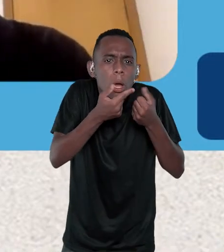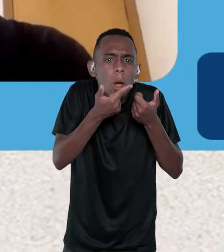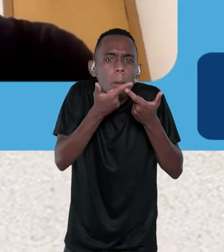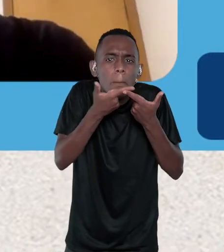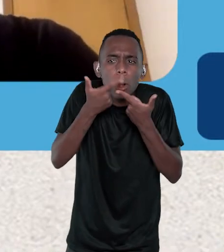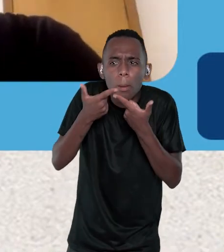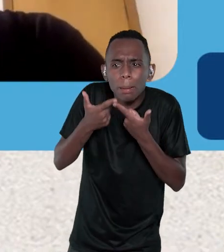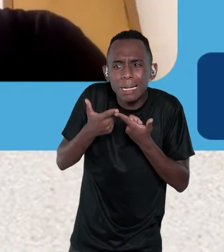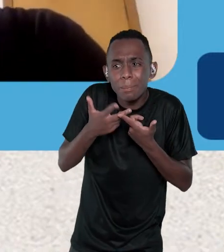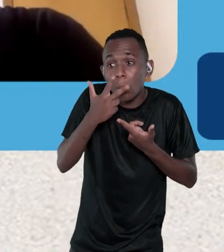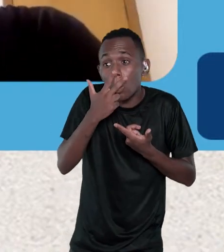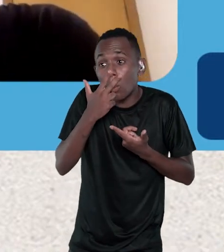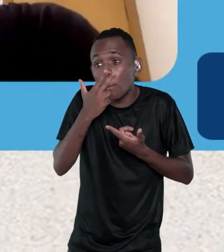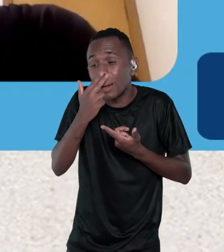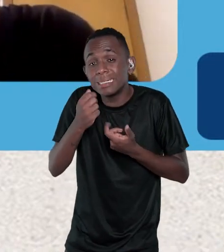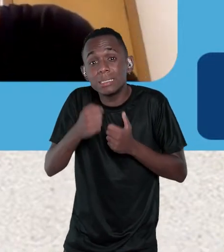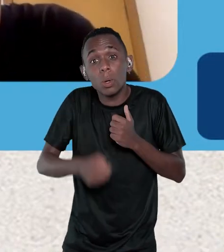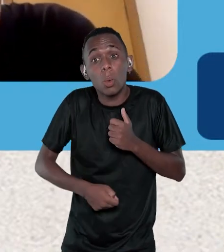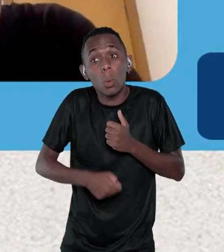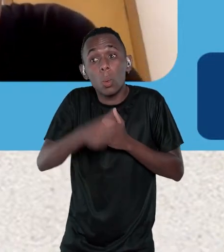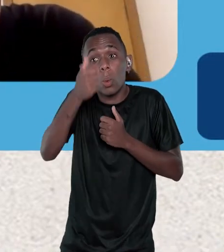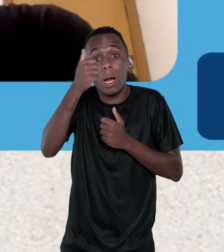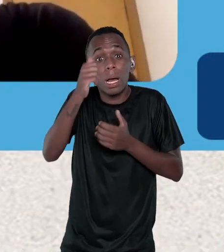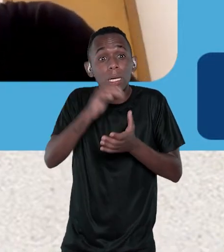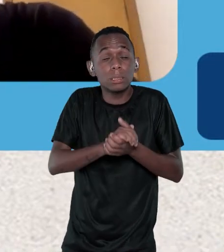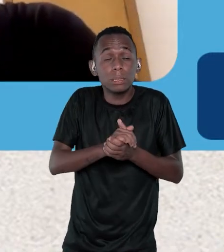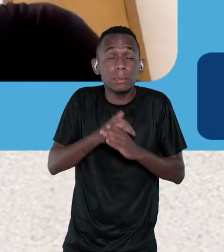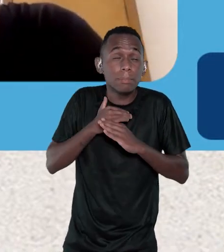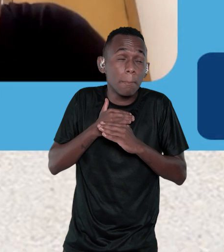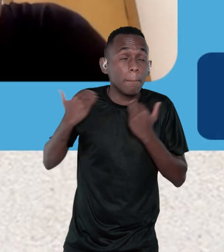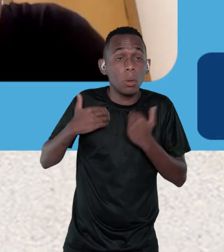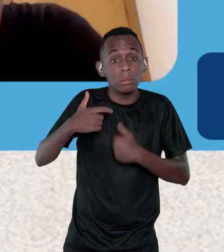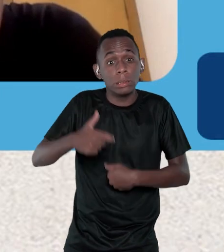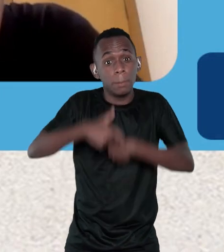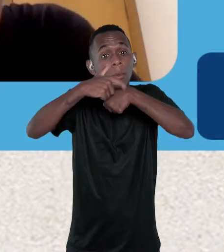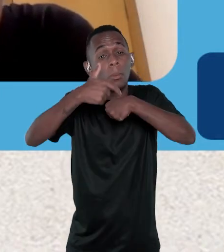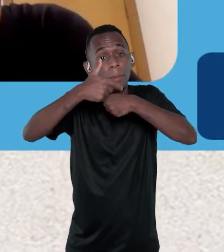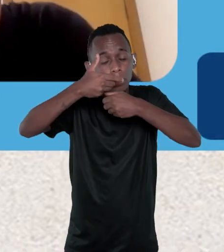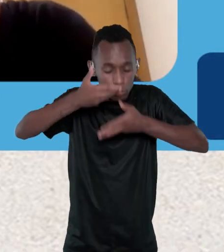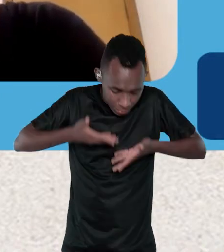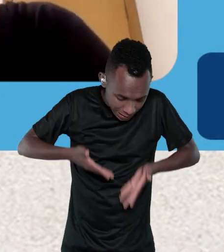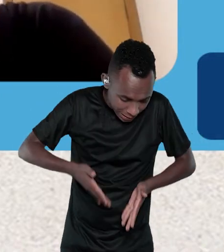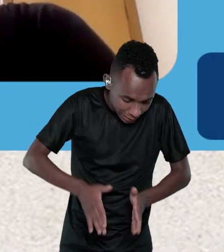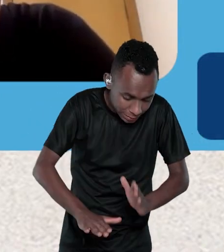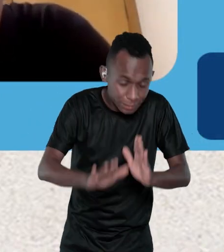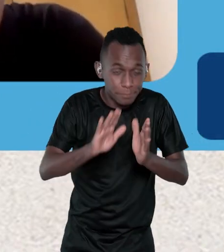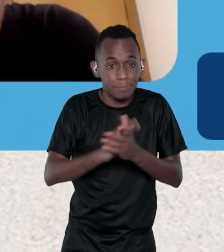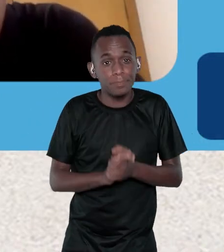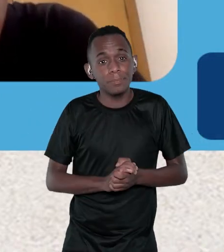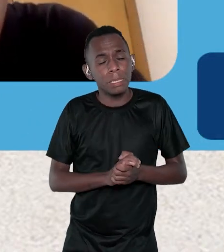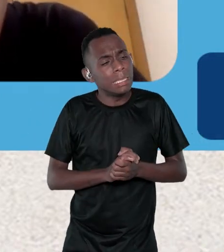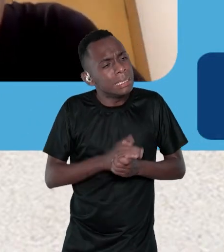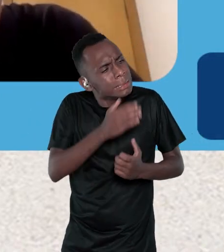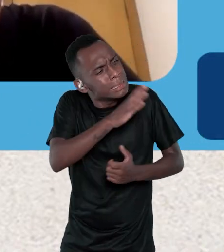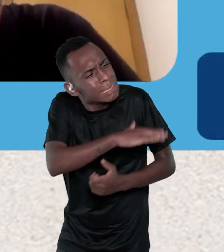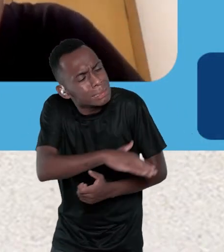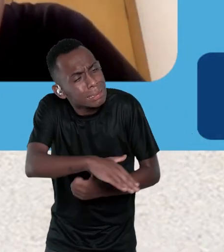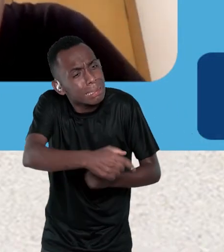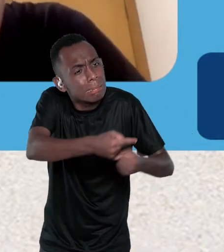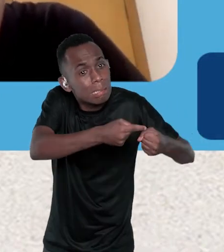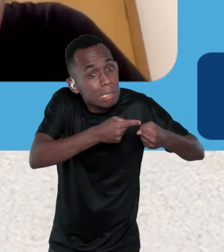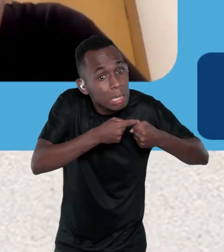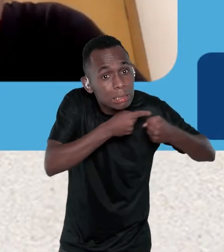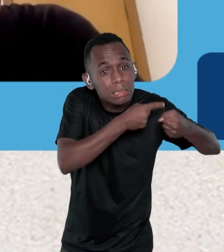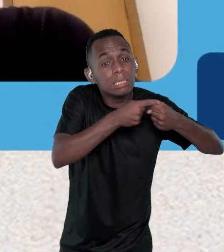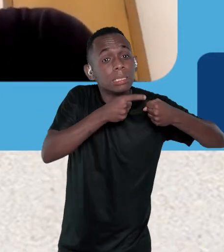seguinte: meninos do vale vacilam, quase perdem a cabeça ante o primeiro instante,